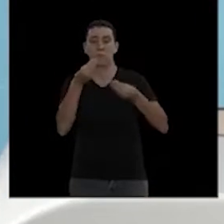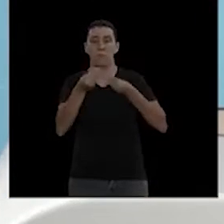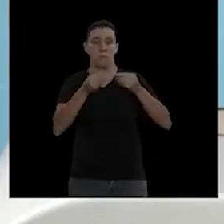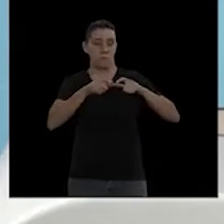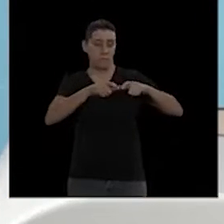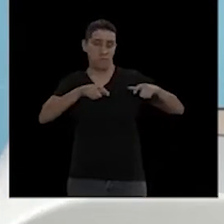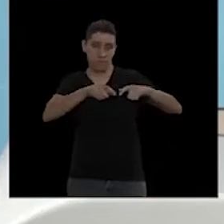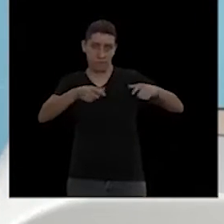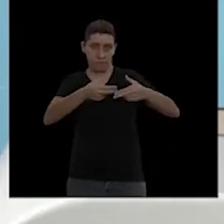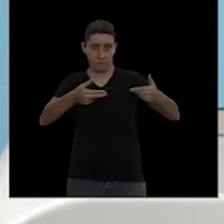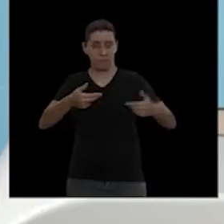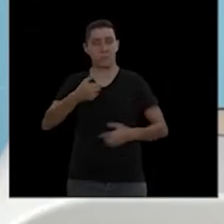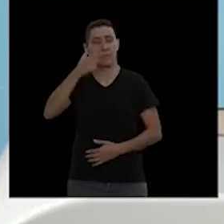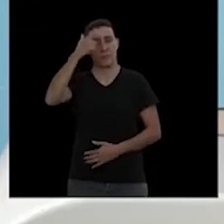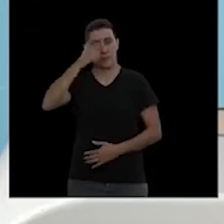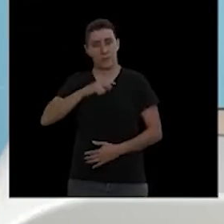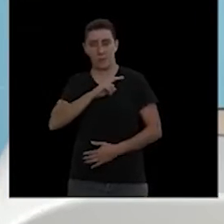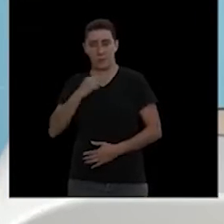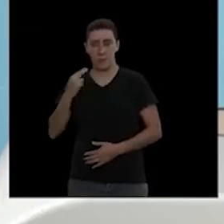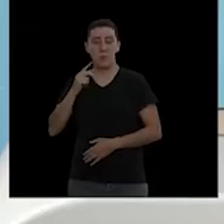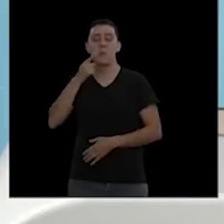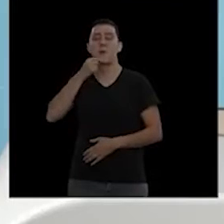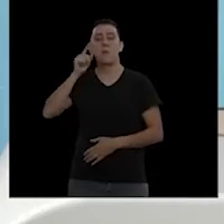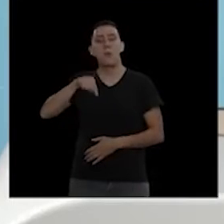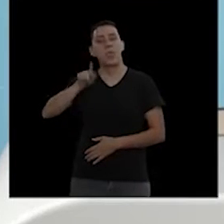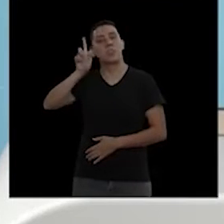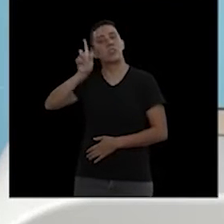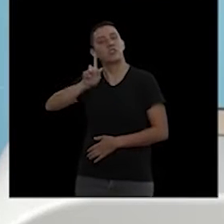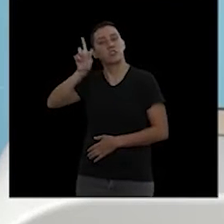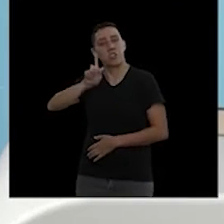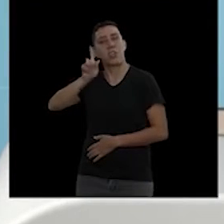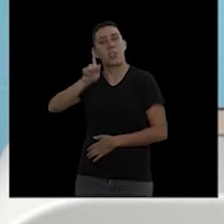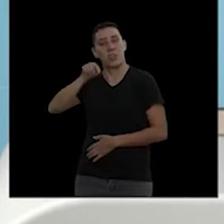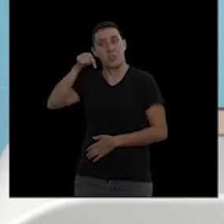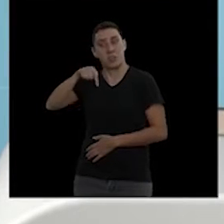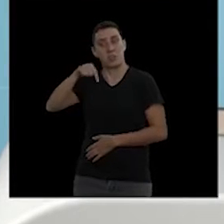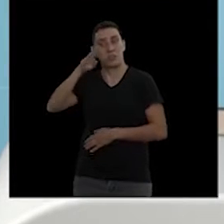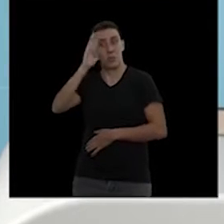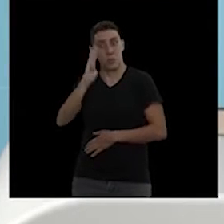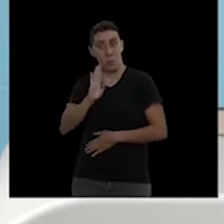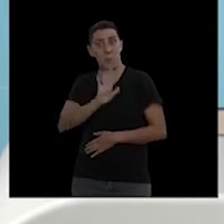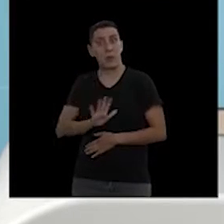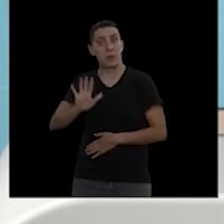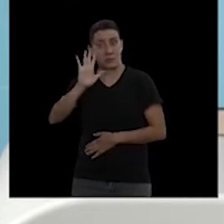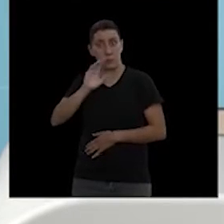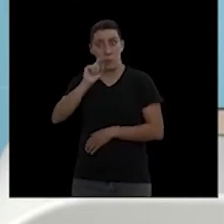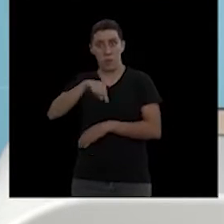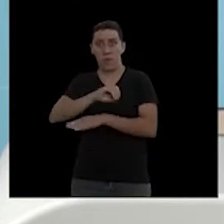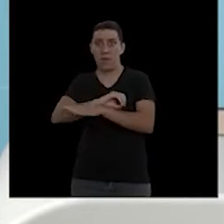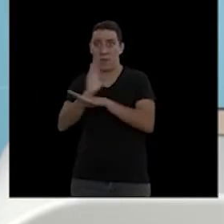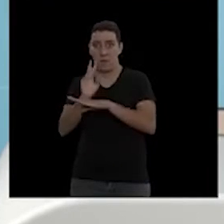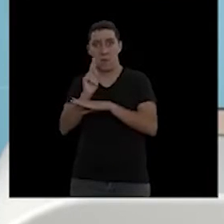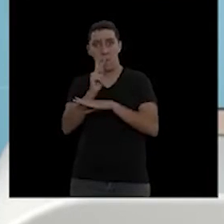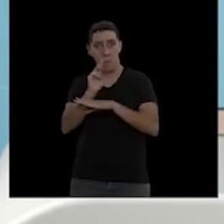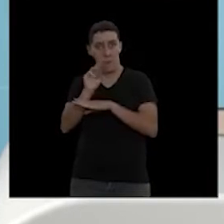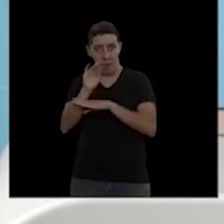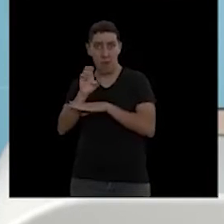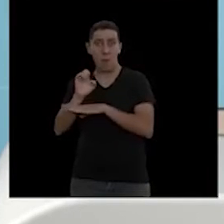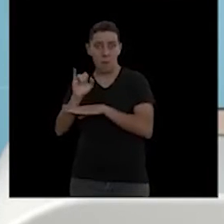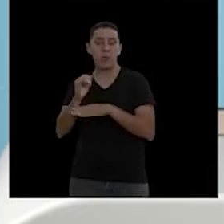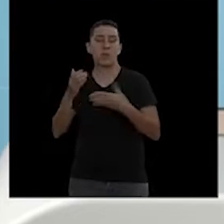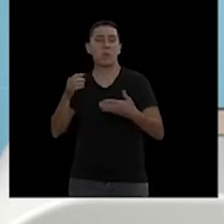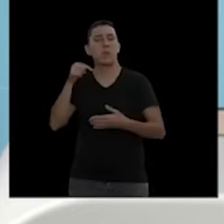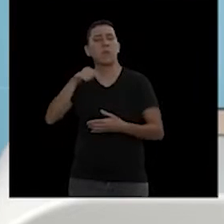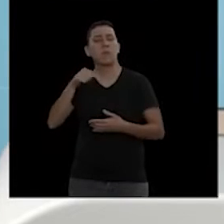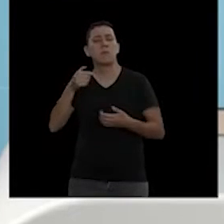fotovoltaicas é minha presente aqui seu reino nakabayashi gerente de soluções da Rual e Solar do Brasil e eu